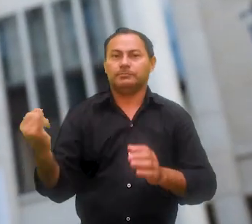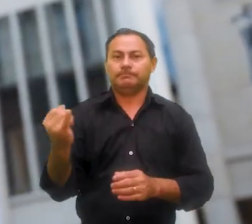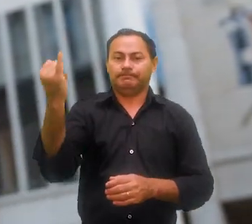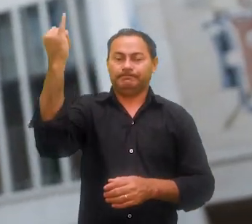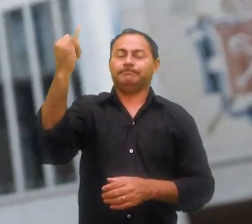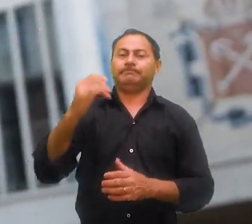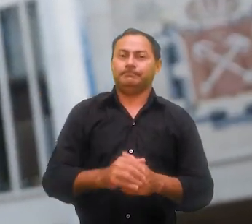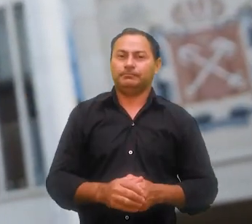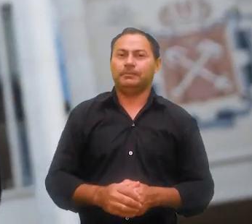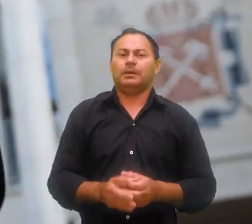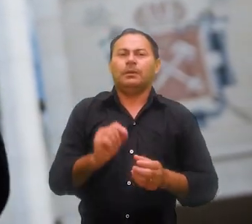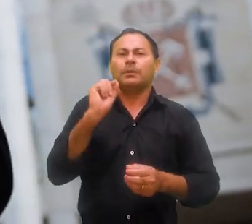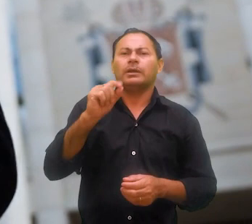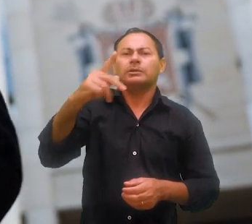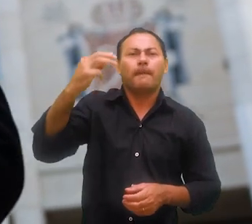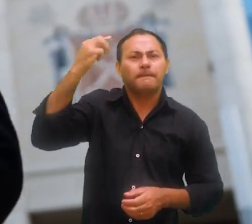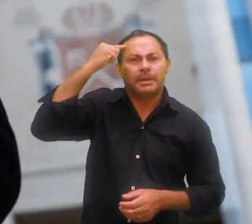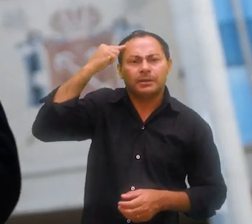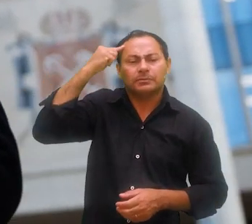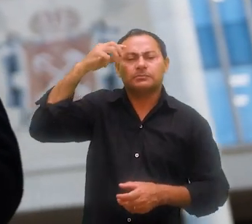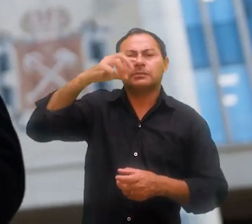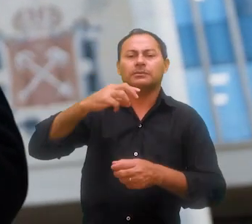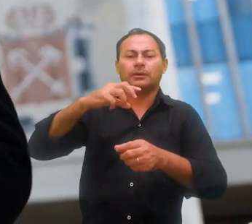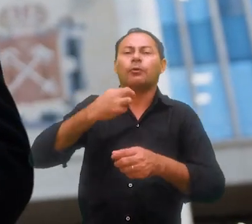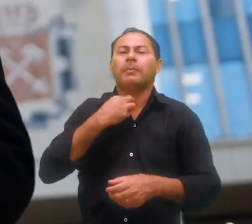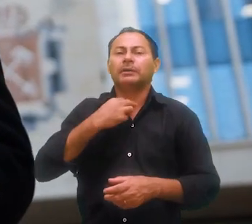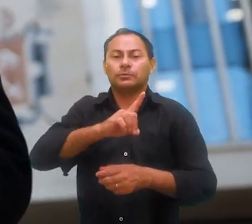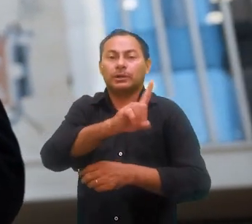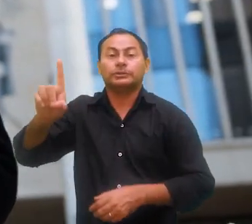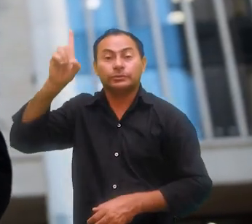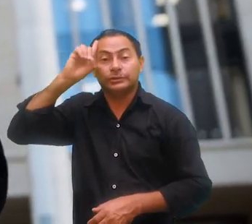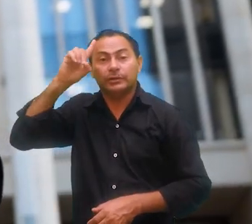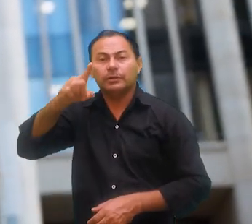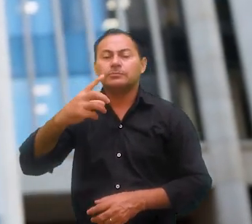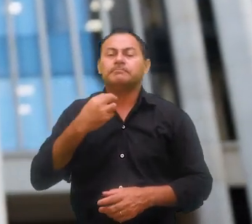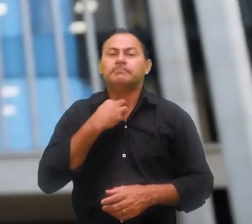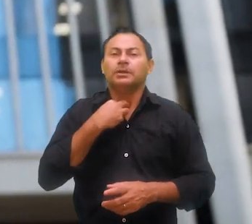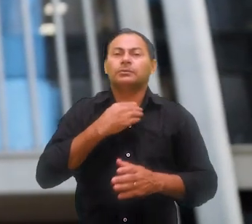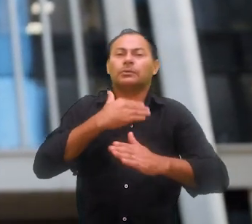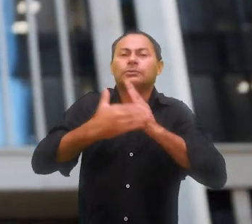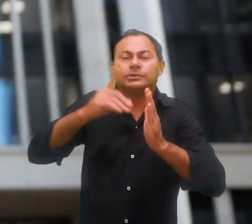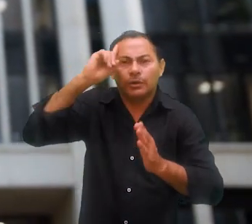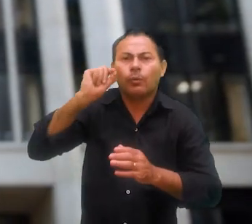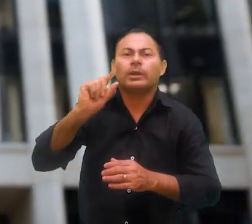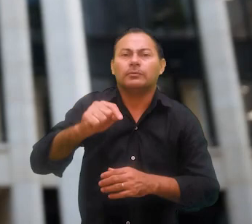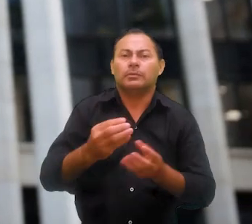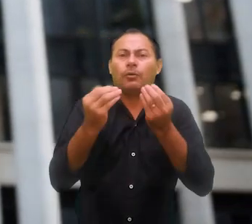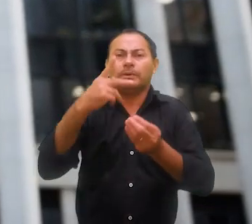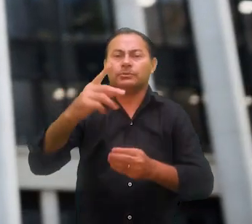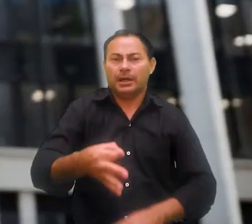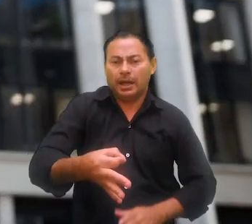outras perguntas implícitas. Com que o seu pensamento se ocupa durante todo o dia? Com que você se ocupa o dia